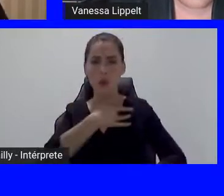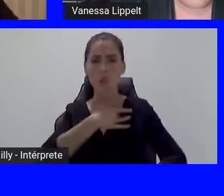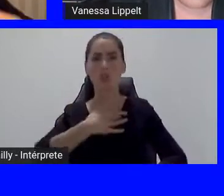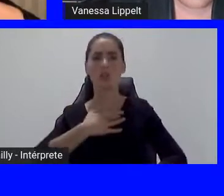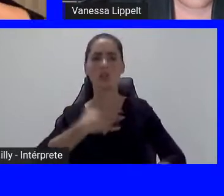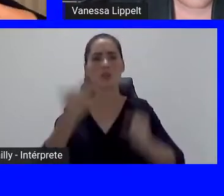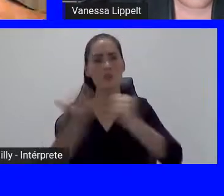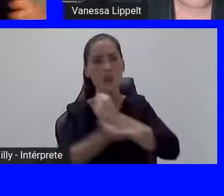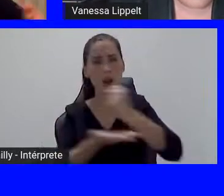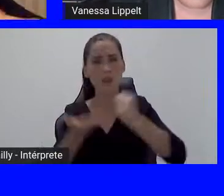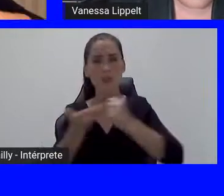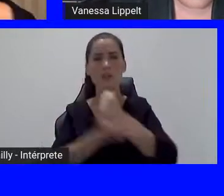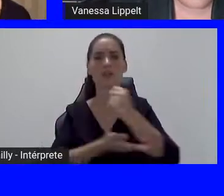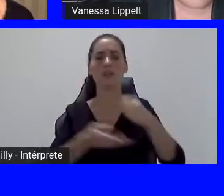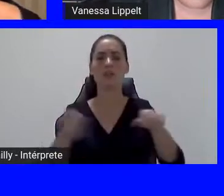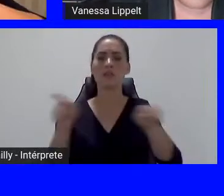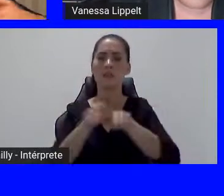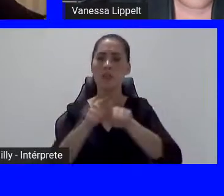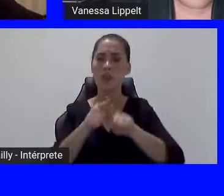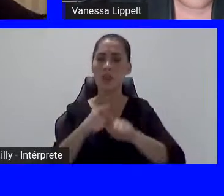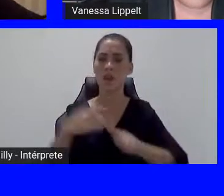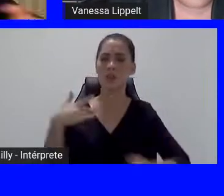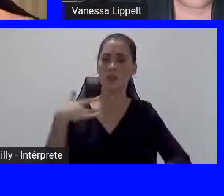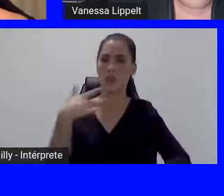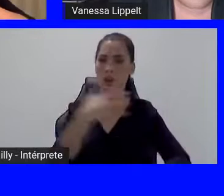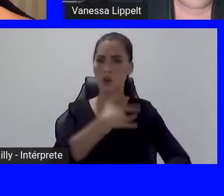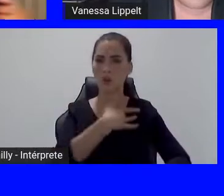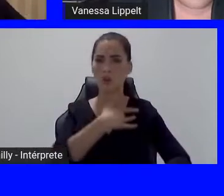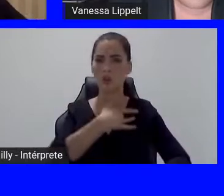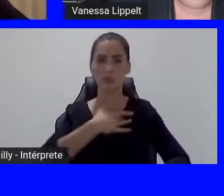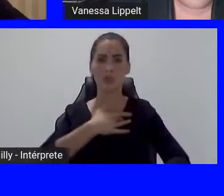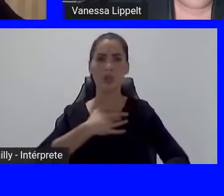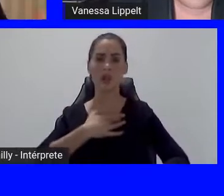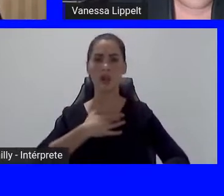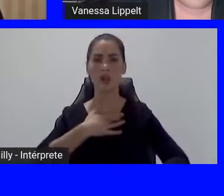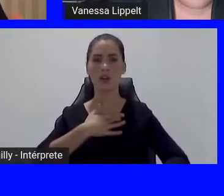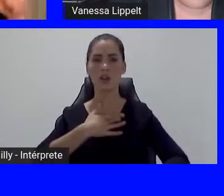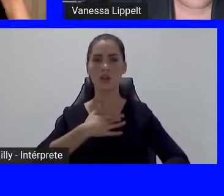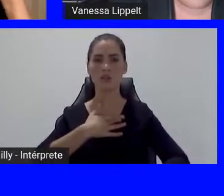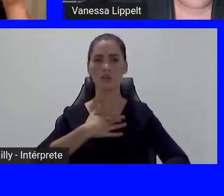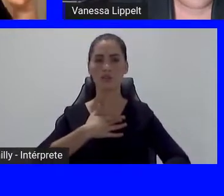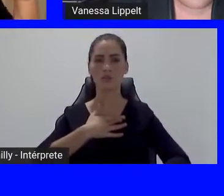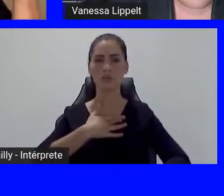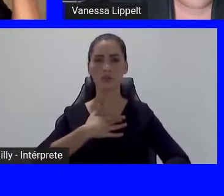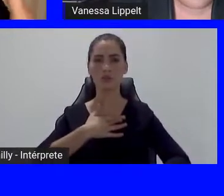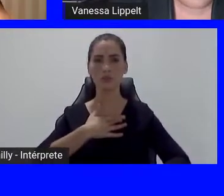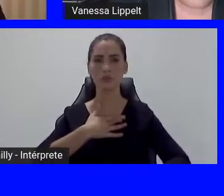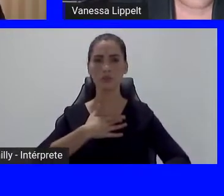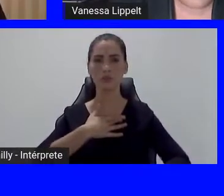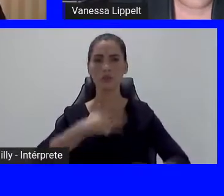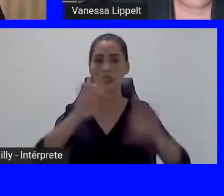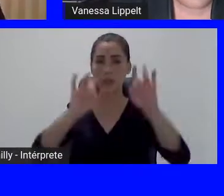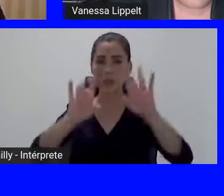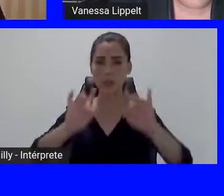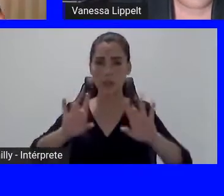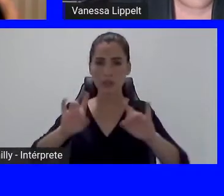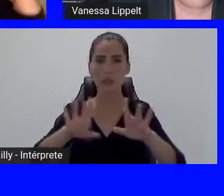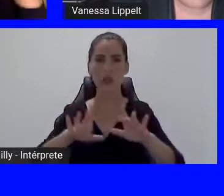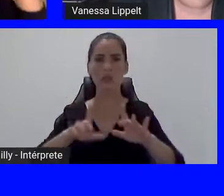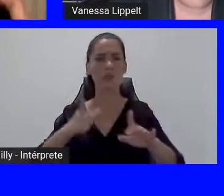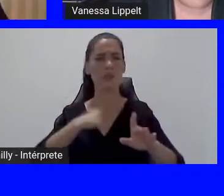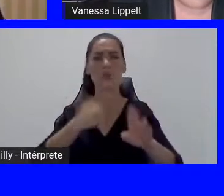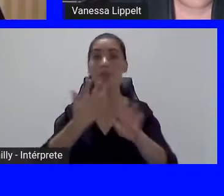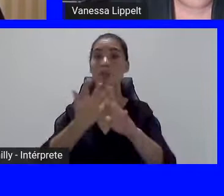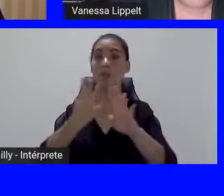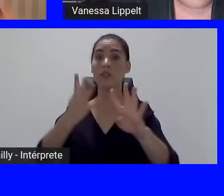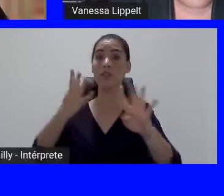nas cirurgias eletivas, que já tem uma fila, né, uma legião de pessoas aguardando, porque no período da pandemia essas cirurgias tiveram